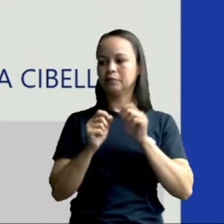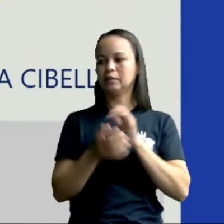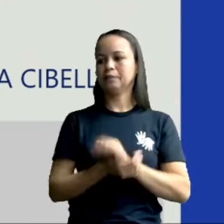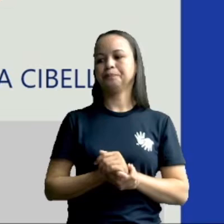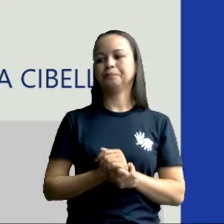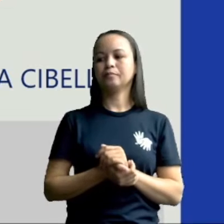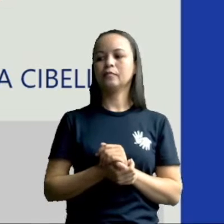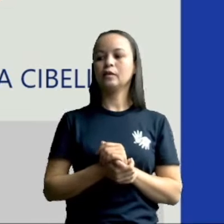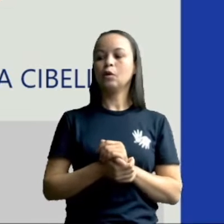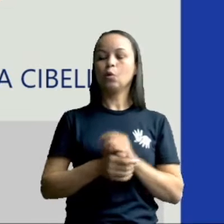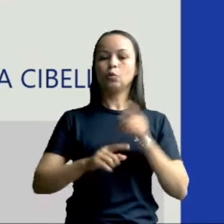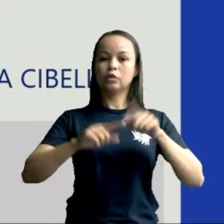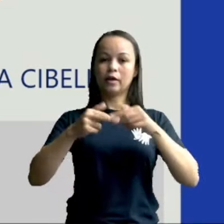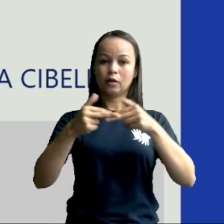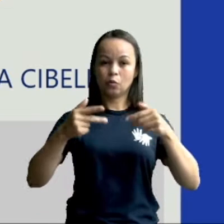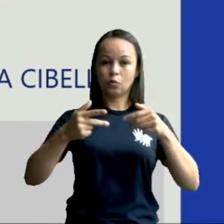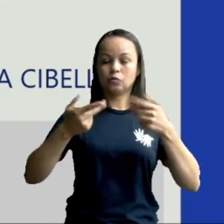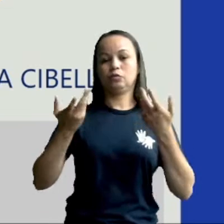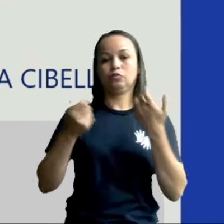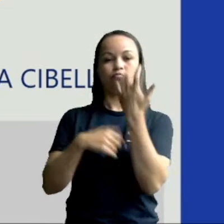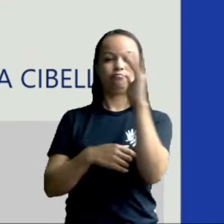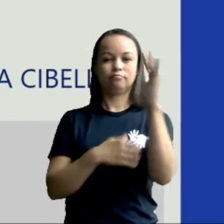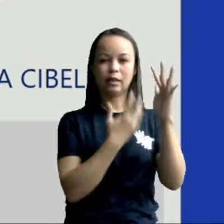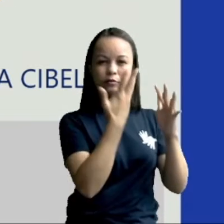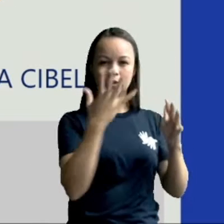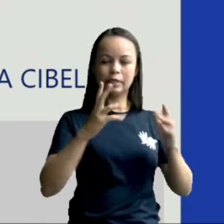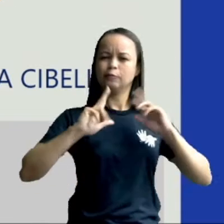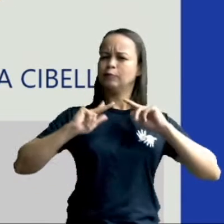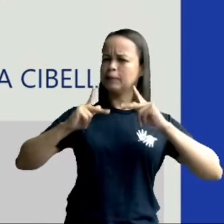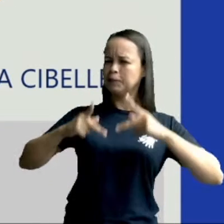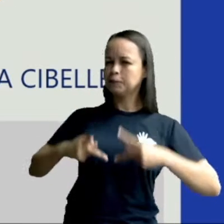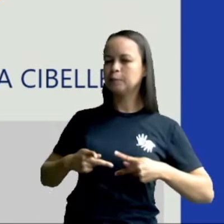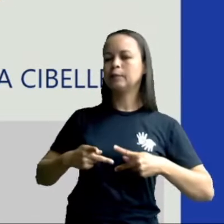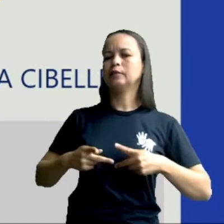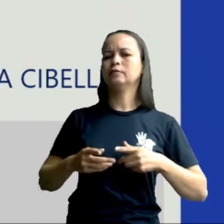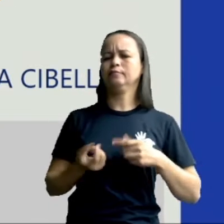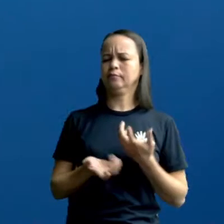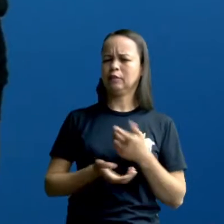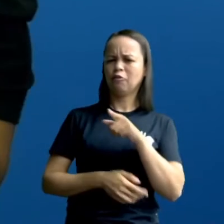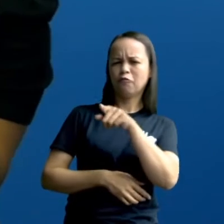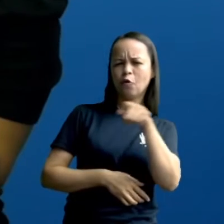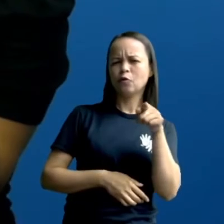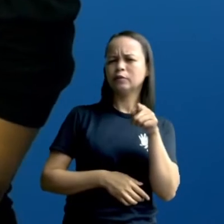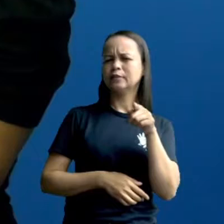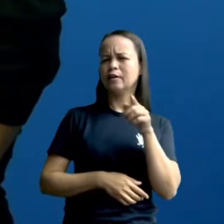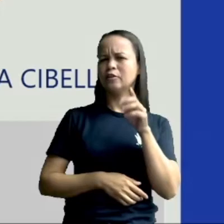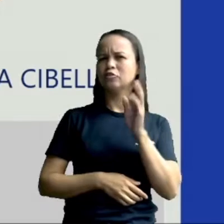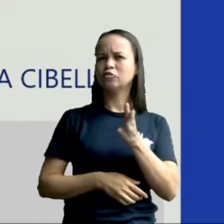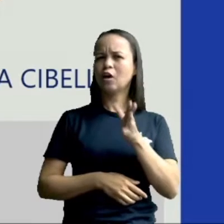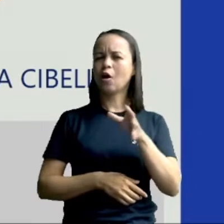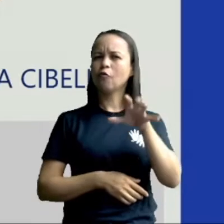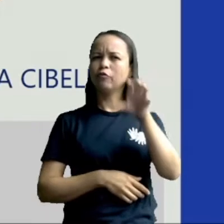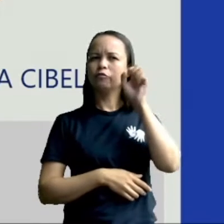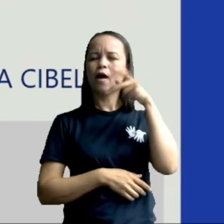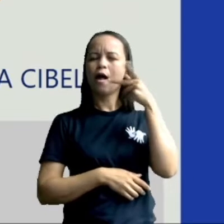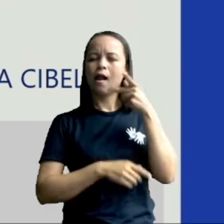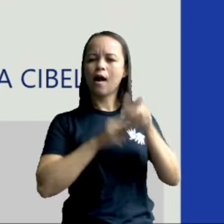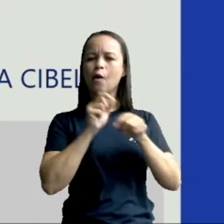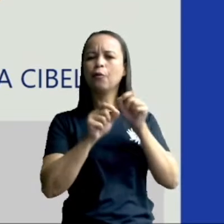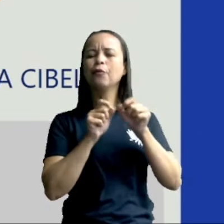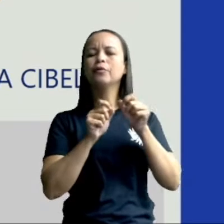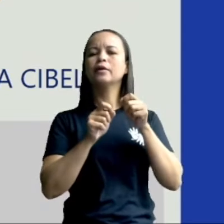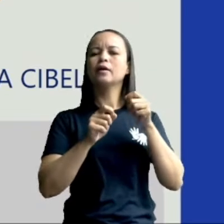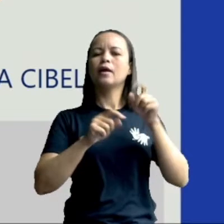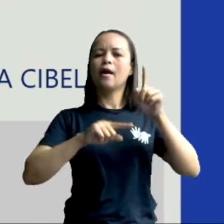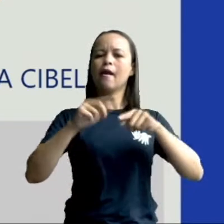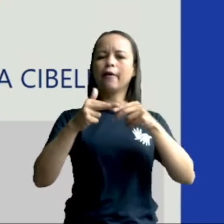os seres humanos. Alguém aqui já ouviu falar em o que é recursos da natureza?